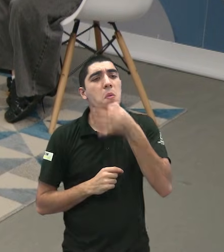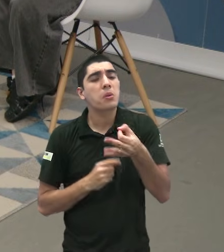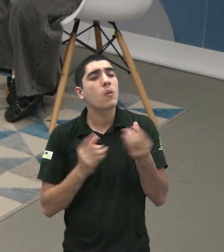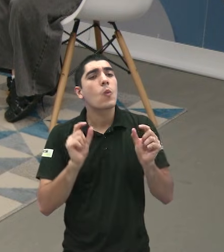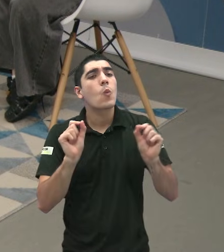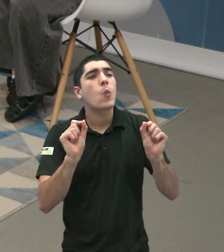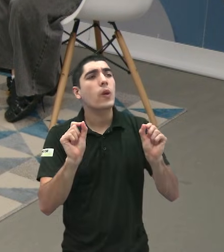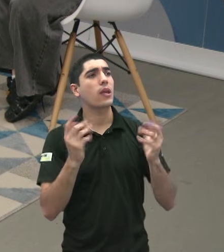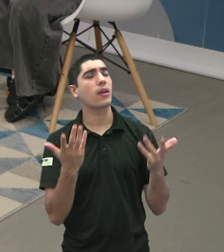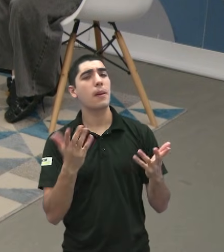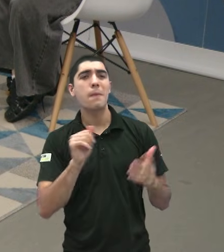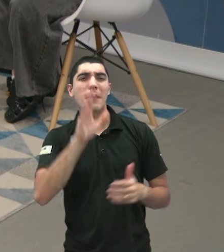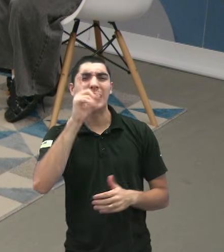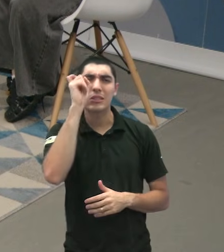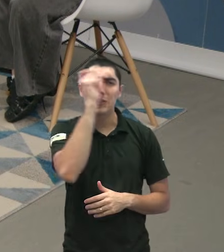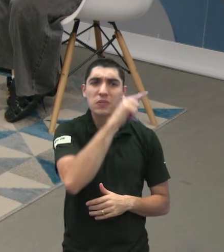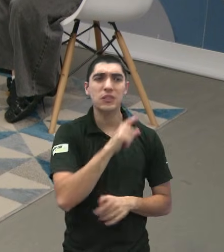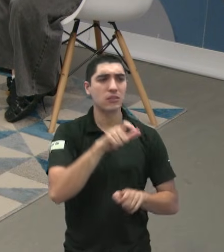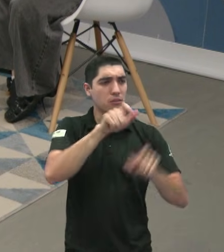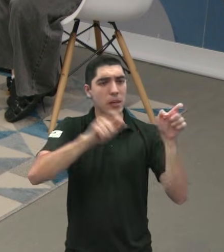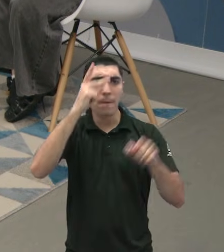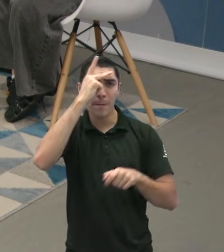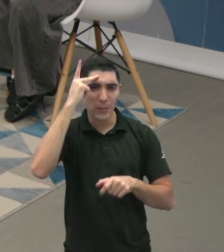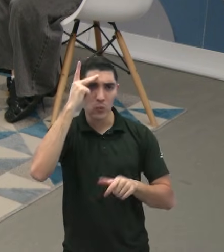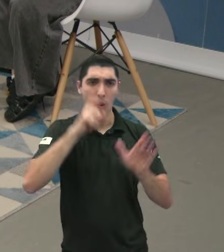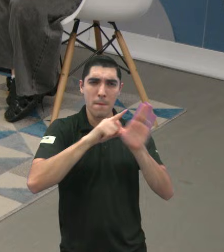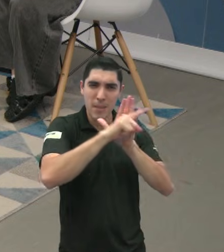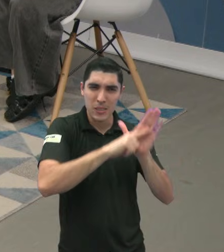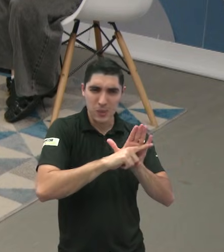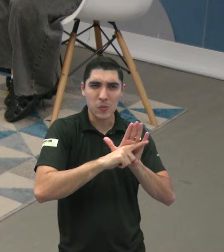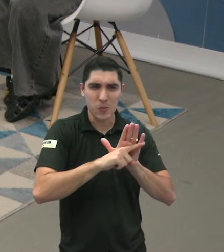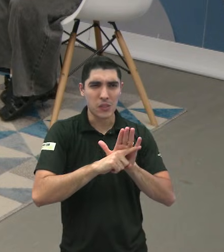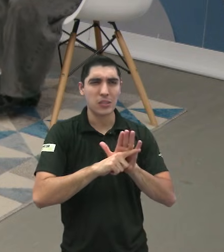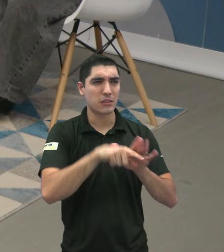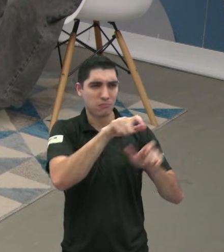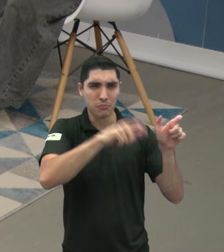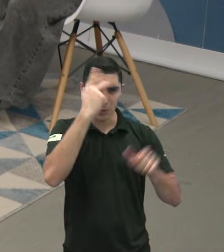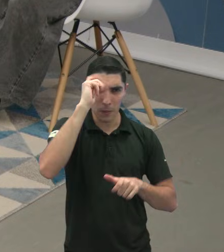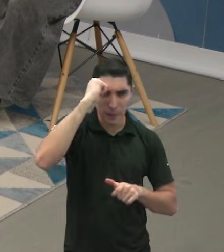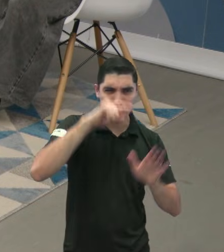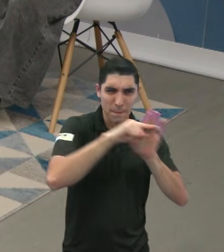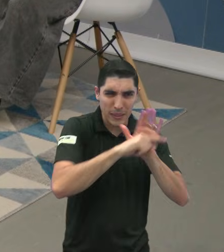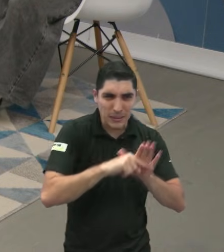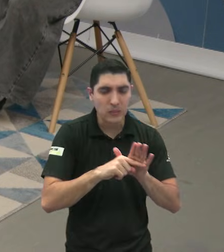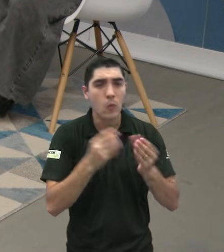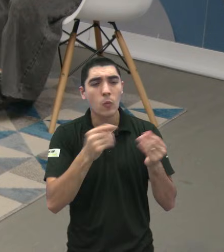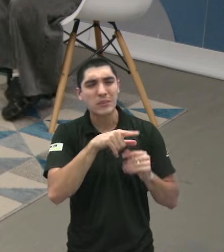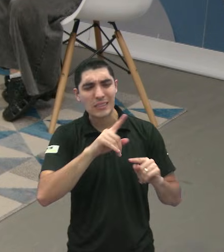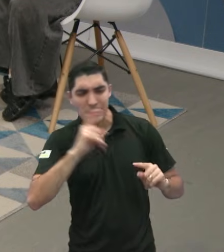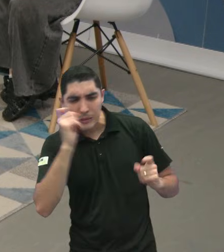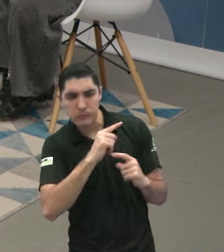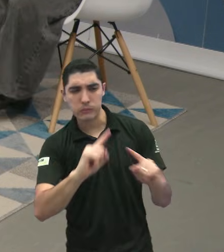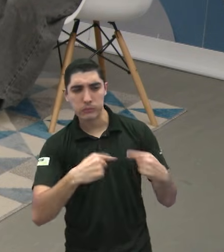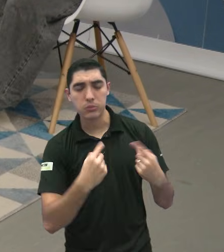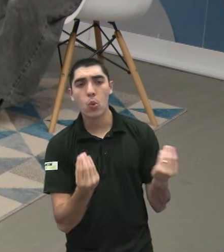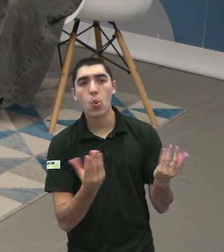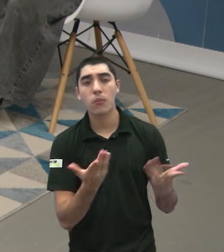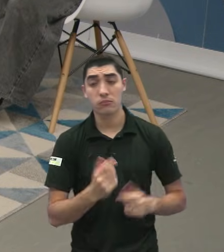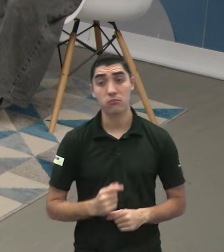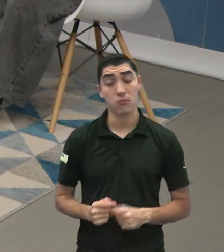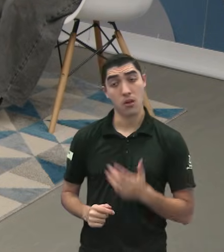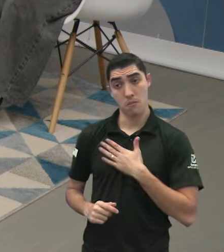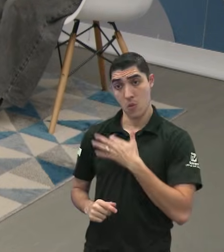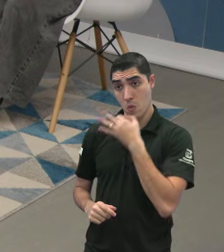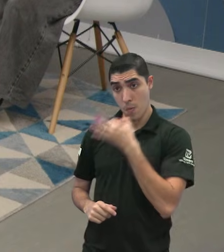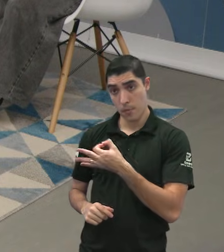ao seu ver, que pesquisadores negros enfrentam nesse caminho? Eu acredito que seja tanto a